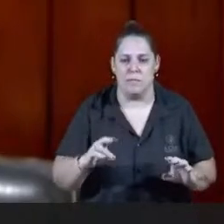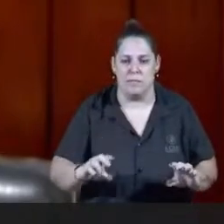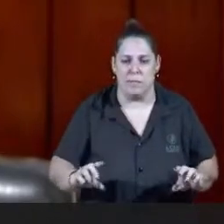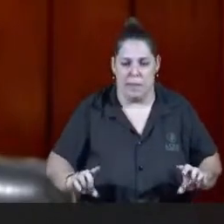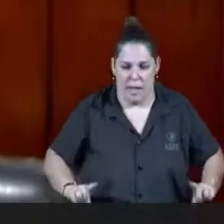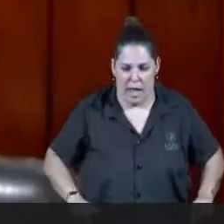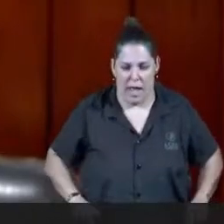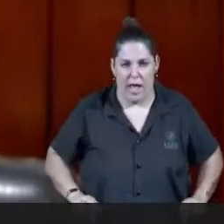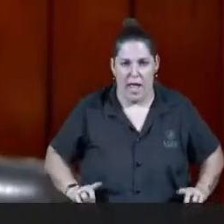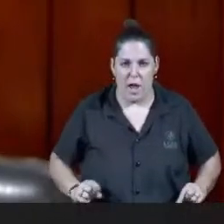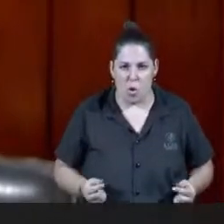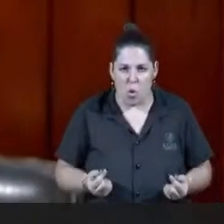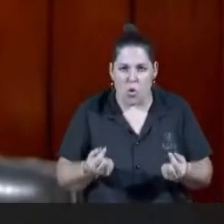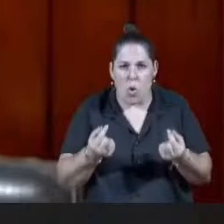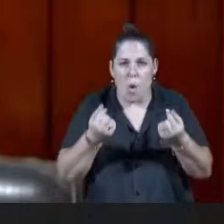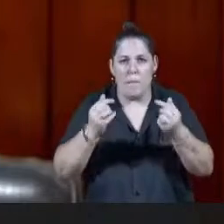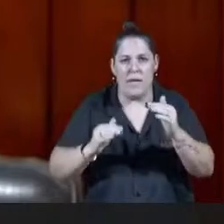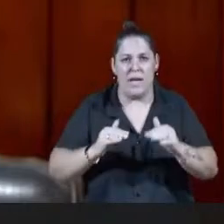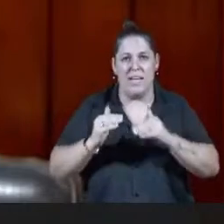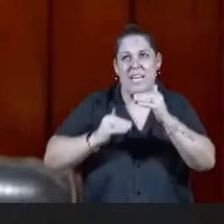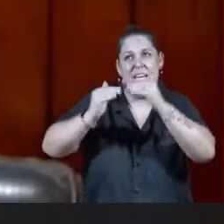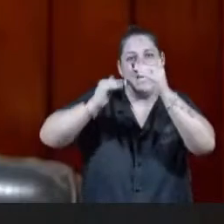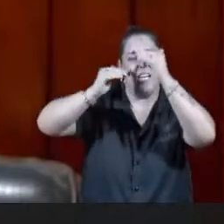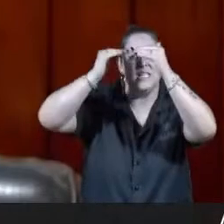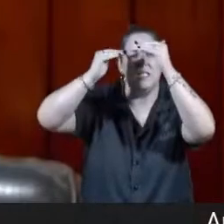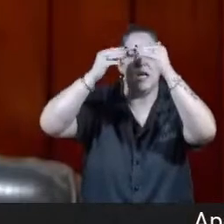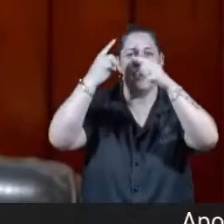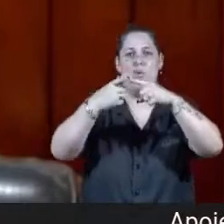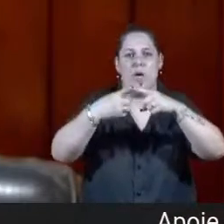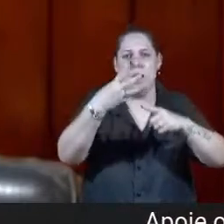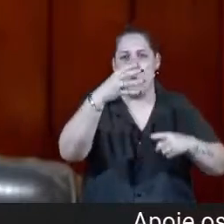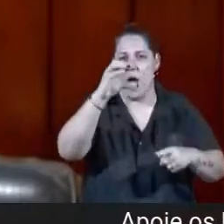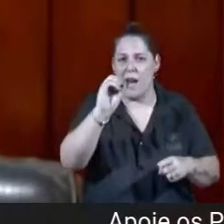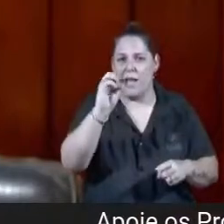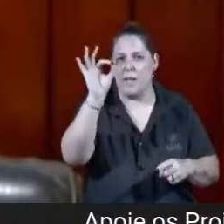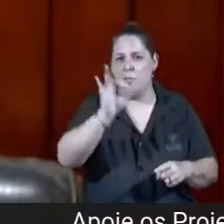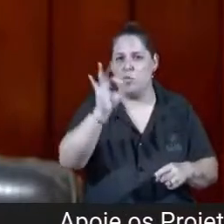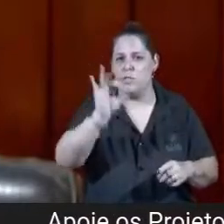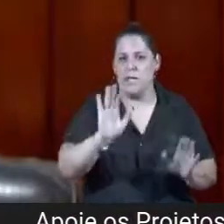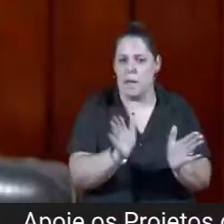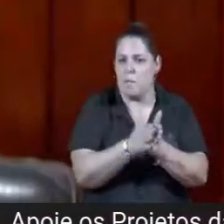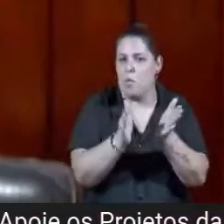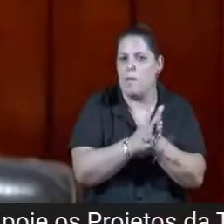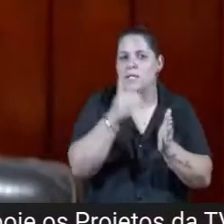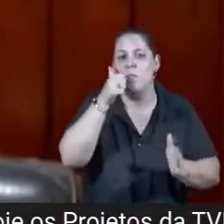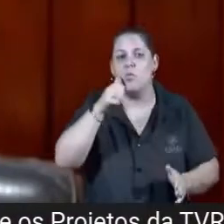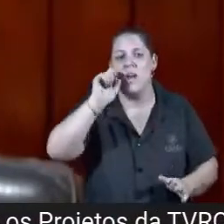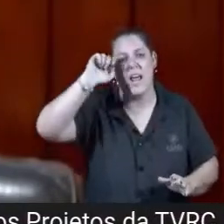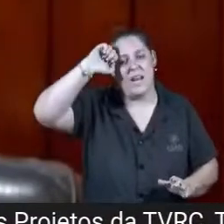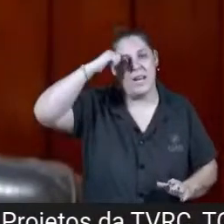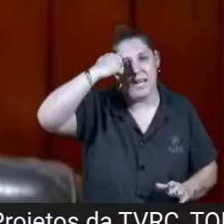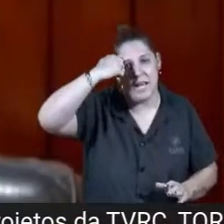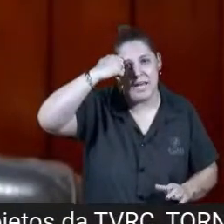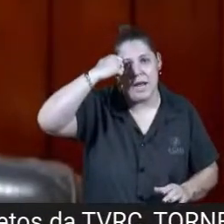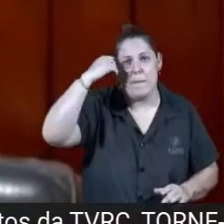que 40% da pobreza são mulheres negras, e é fundamental que esse tema faça